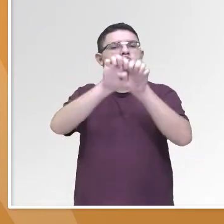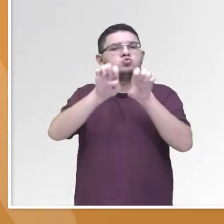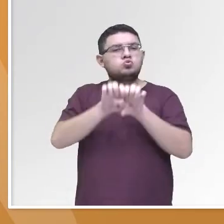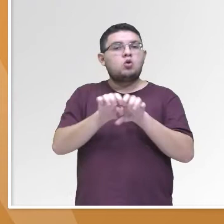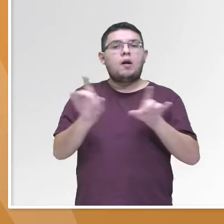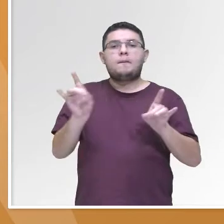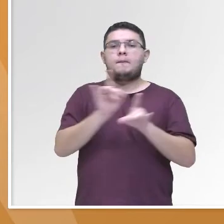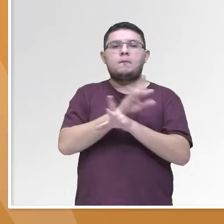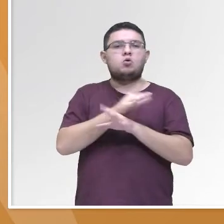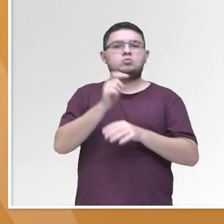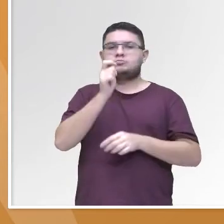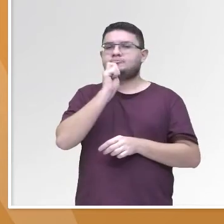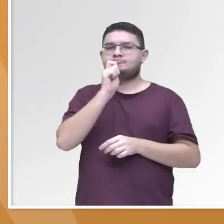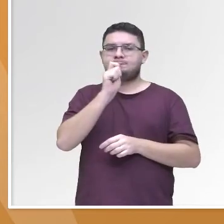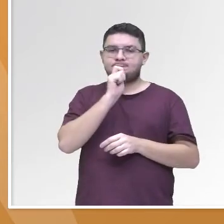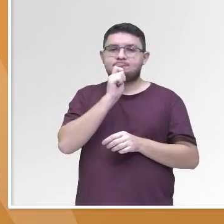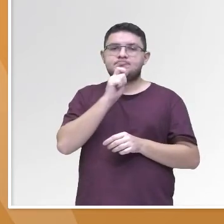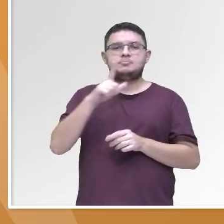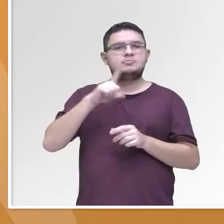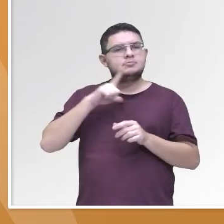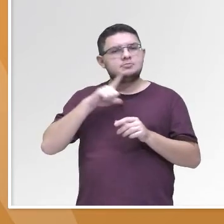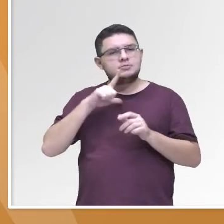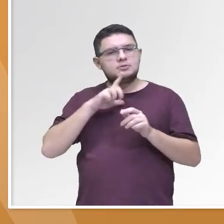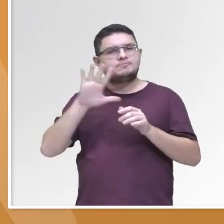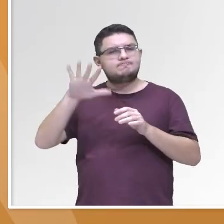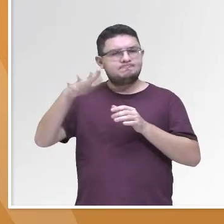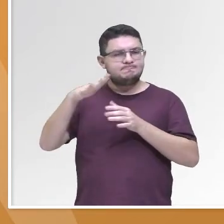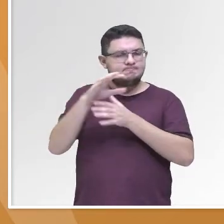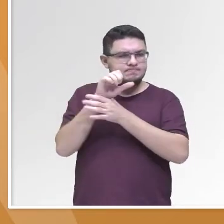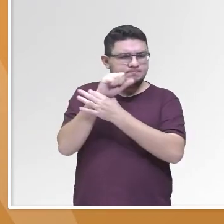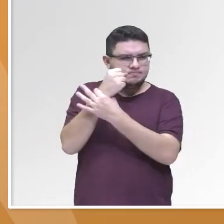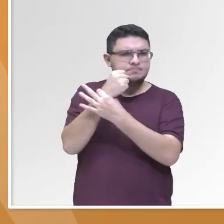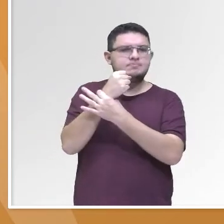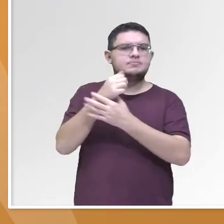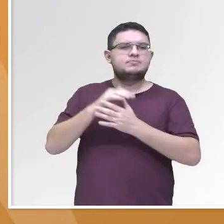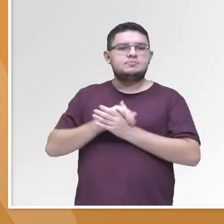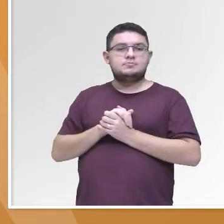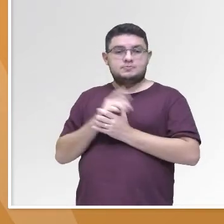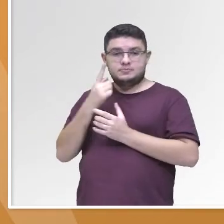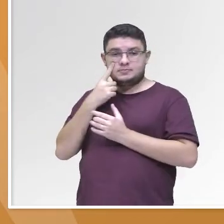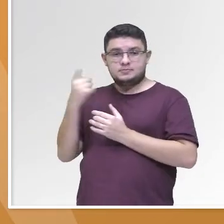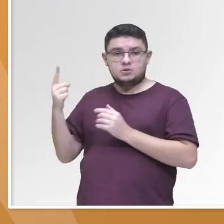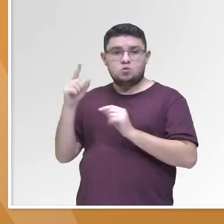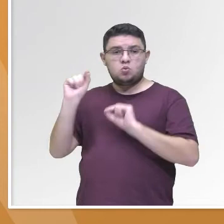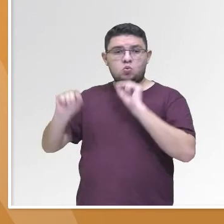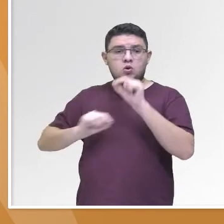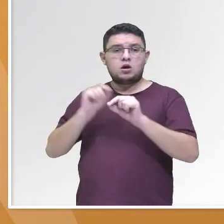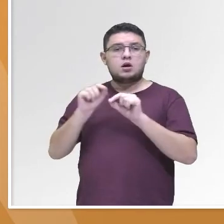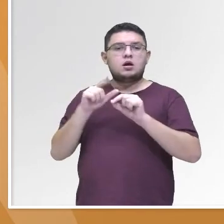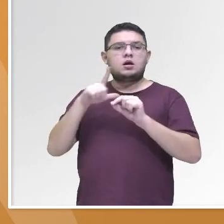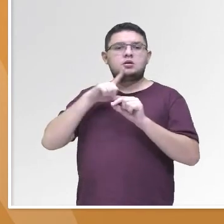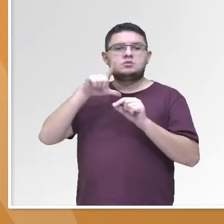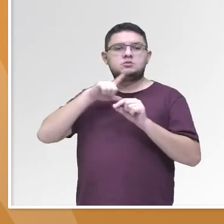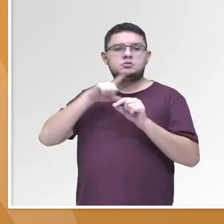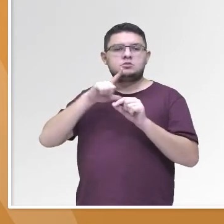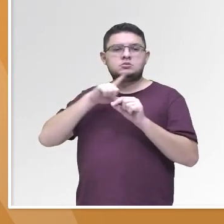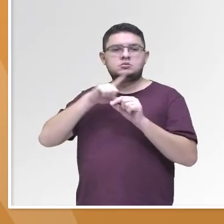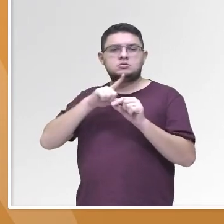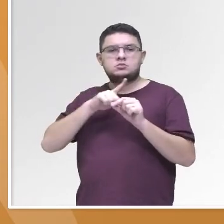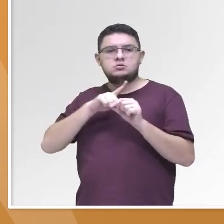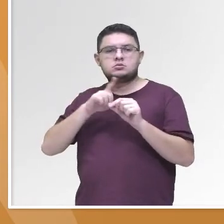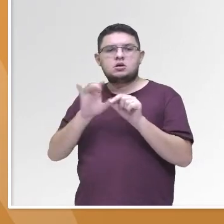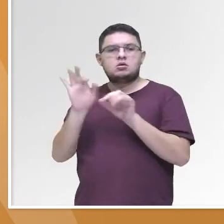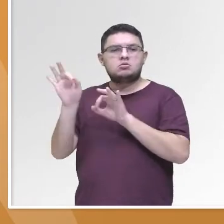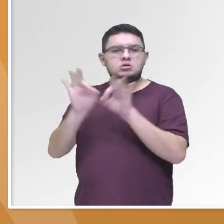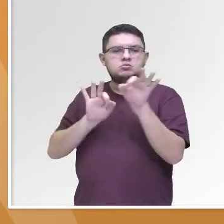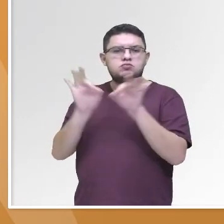não observou ali na imagem anterior. Aí nós temos aqui no solo, olha, que é aquela proteção que não tinha ali no